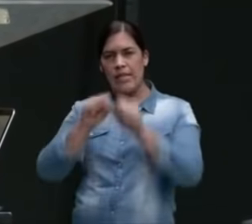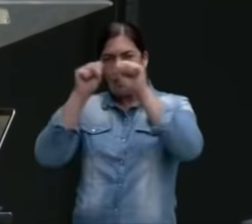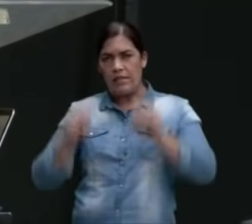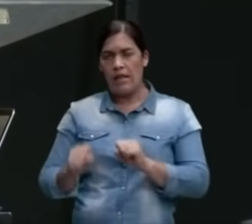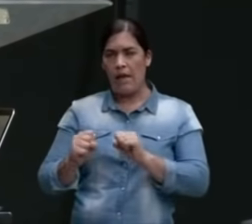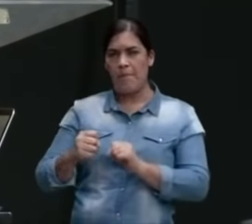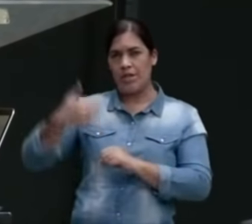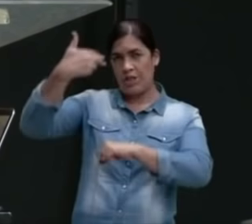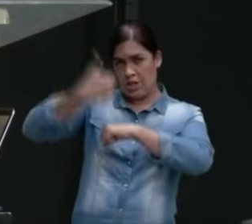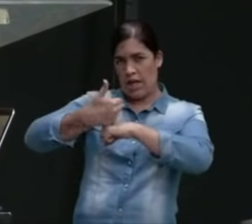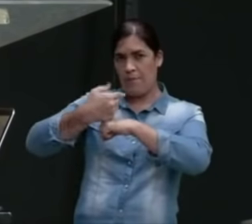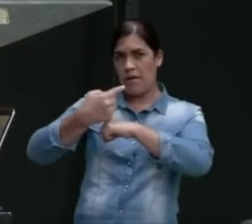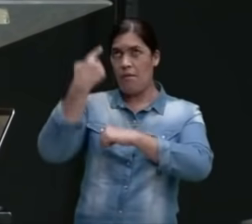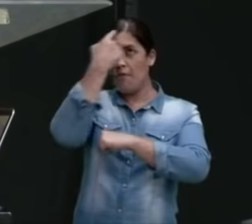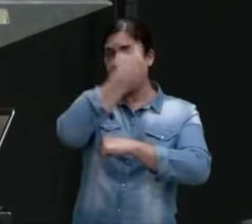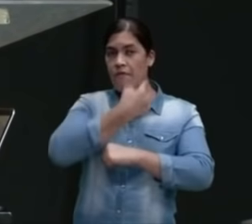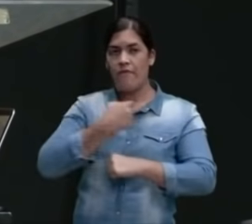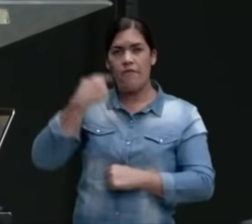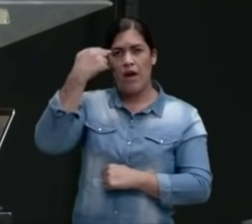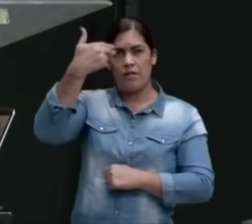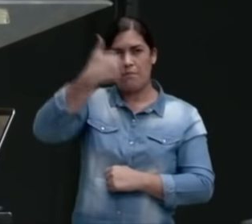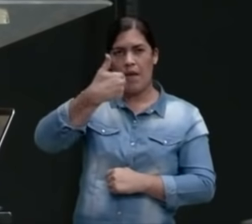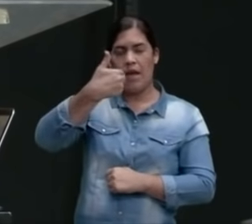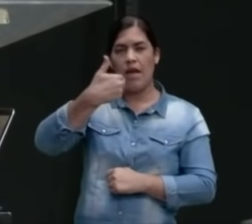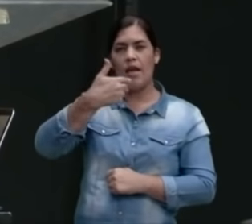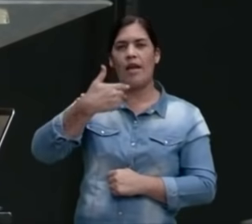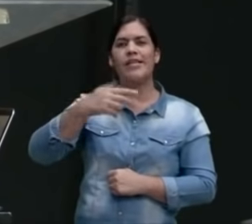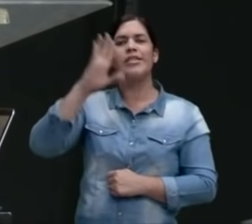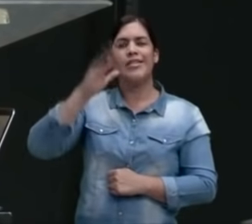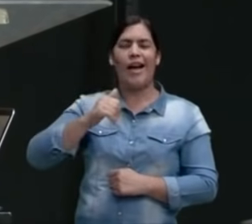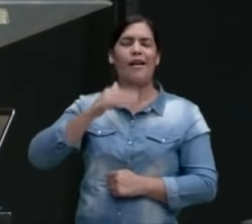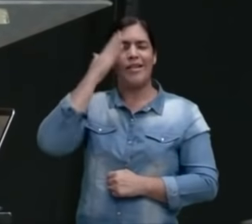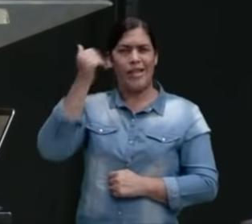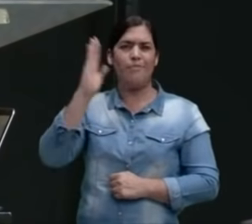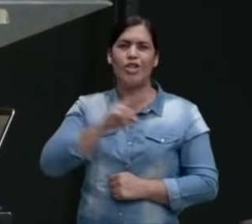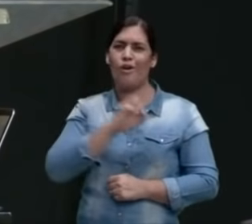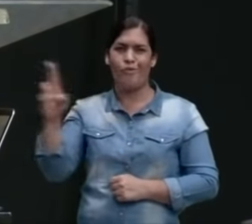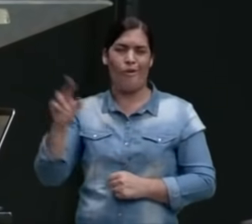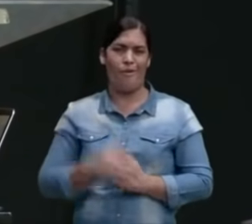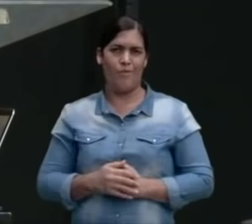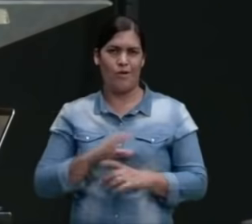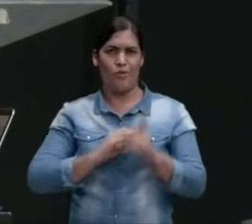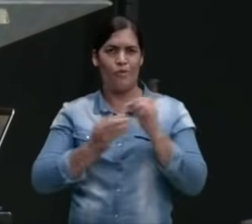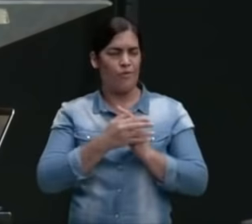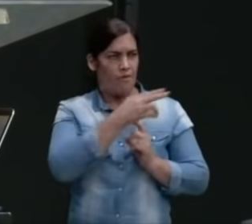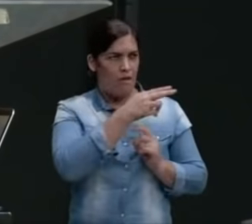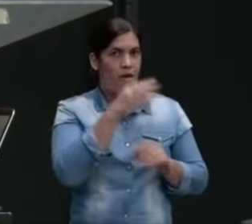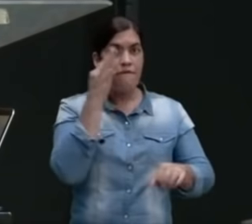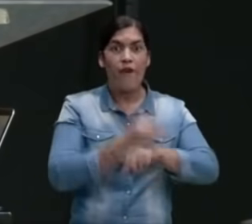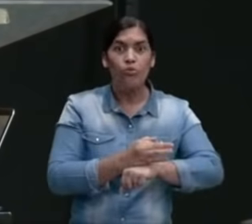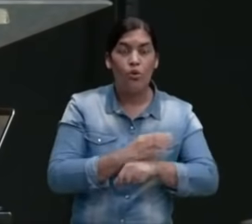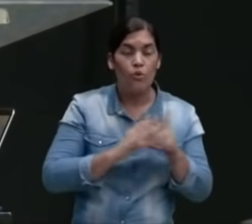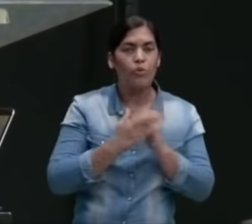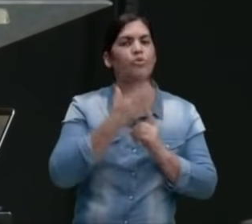em câmeras, onde se você faltar no culto, ele já sabe que você faltou no culto. Então pode ser usado por uma coisa boa, mas